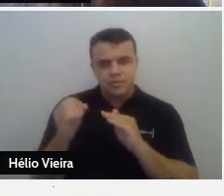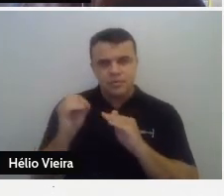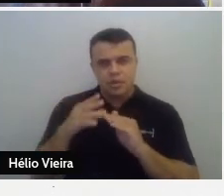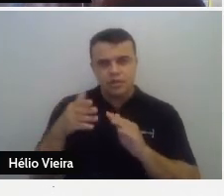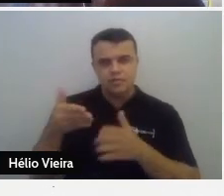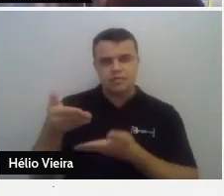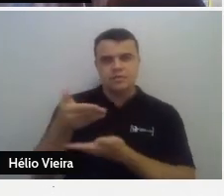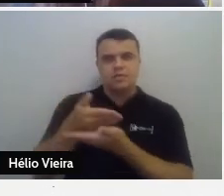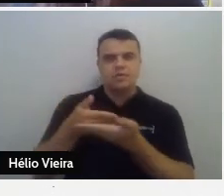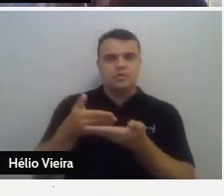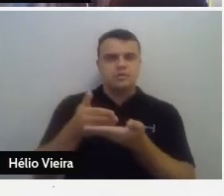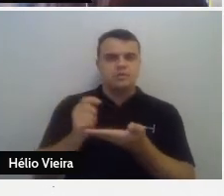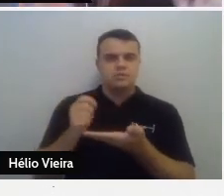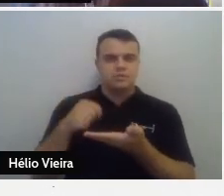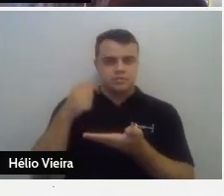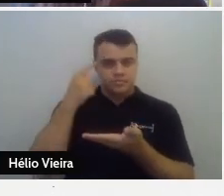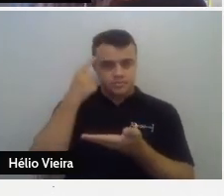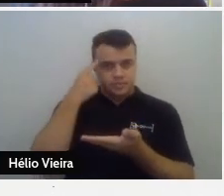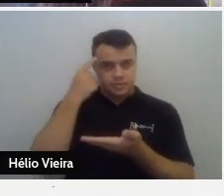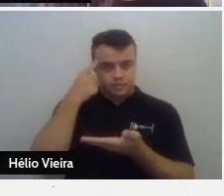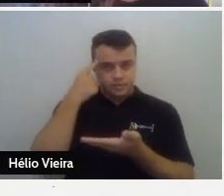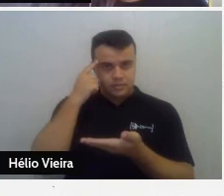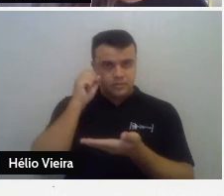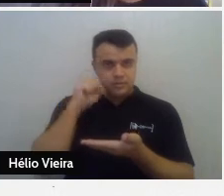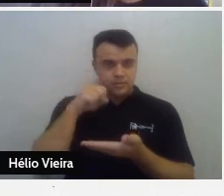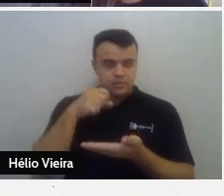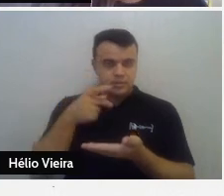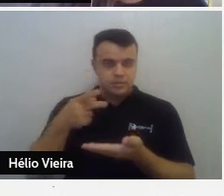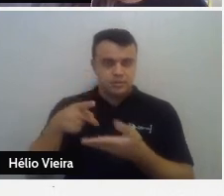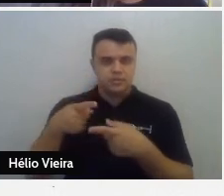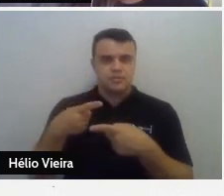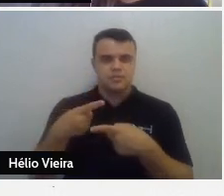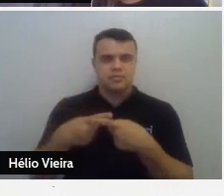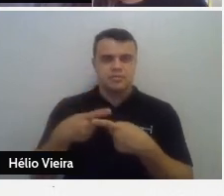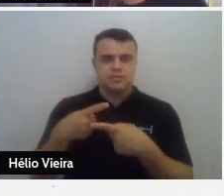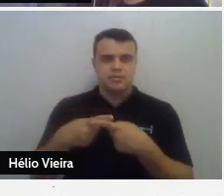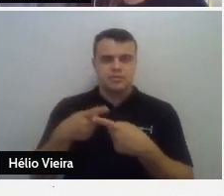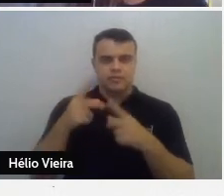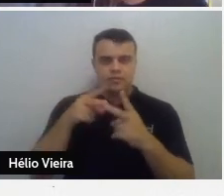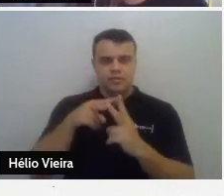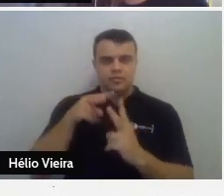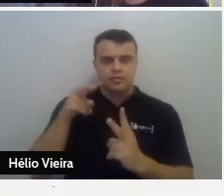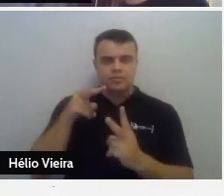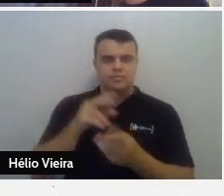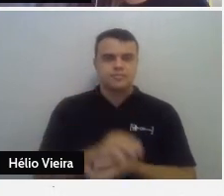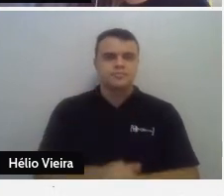trocas, pensando também nessa questão virtual.